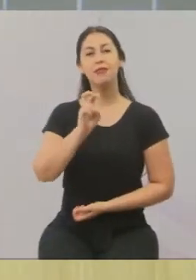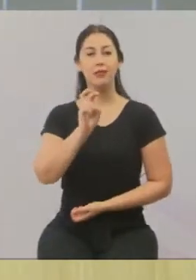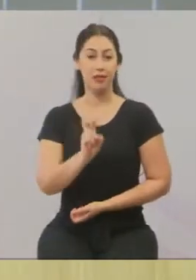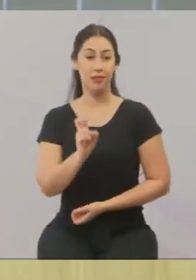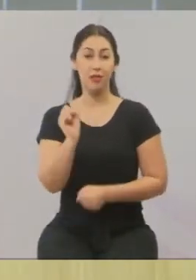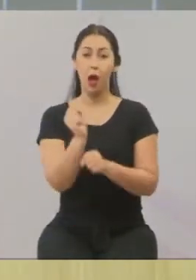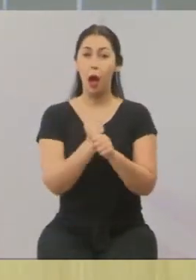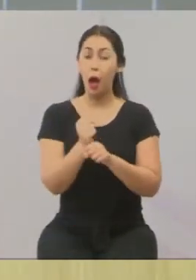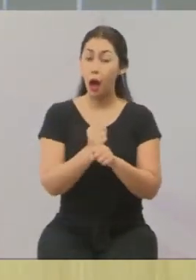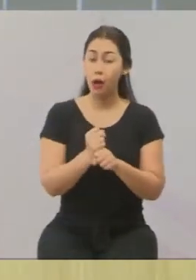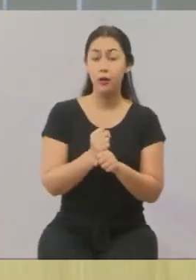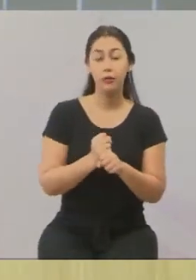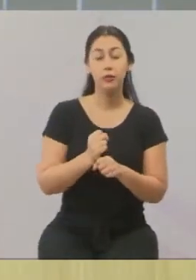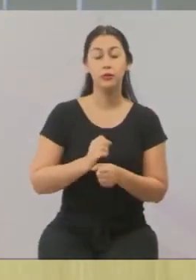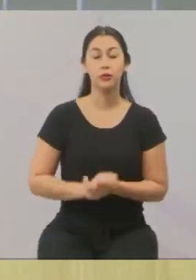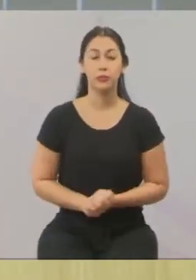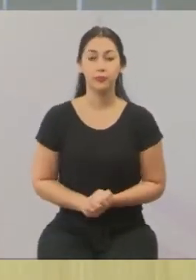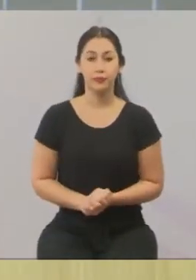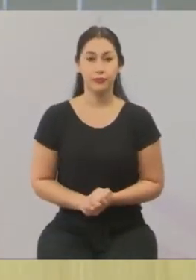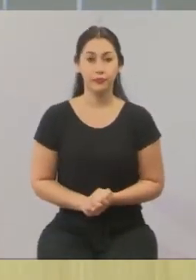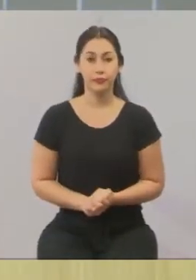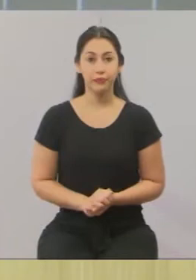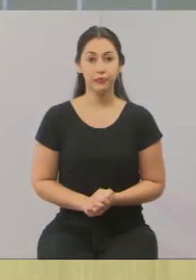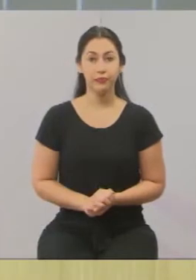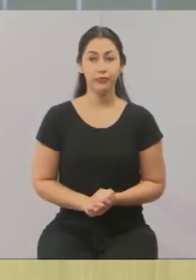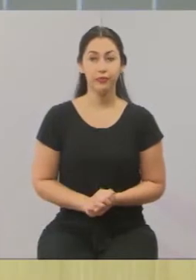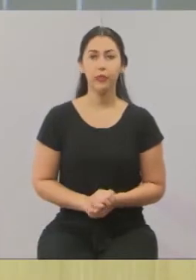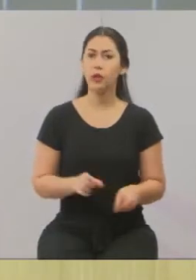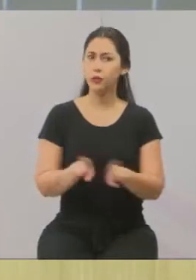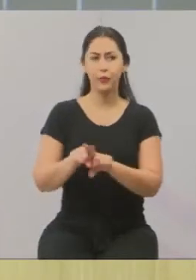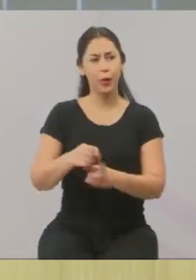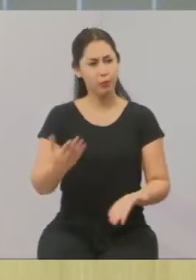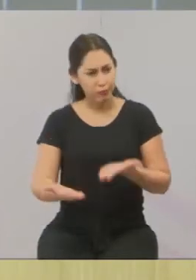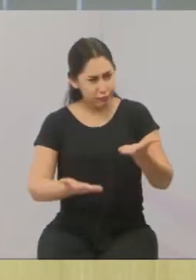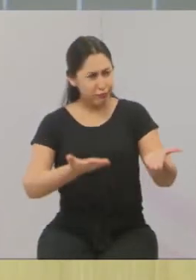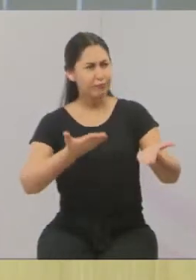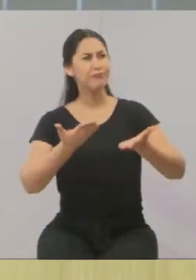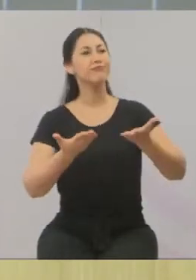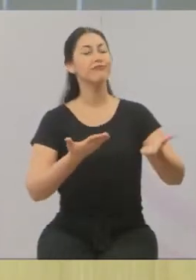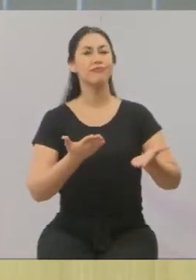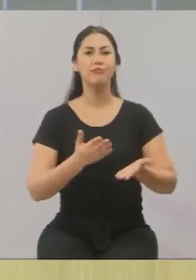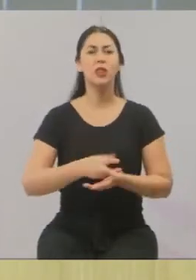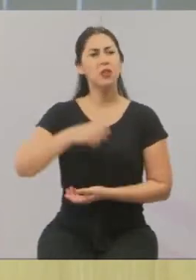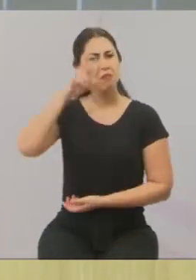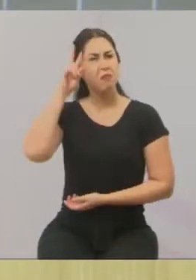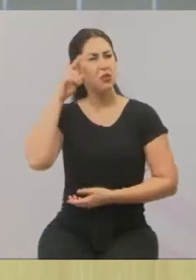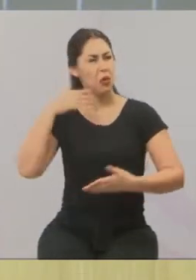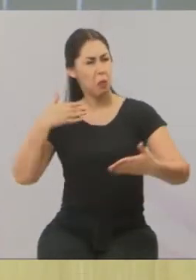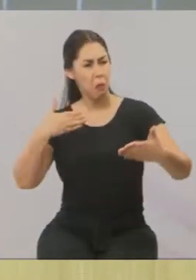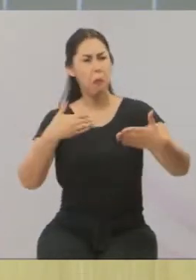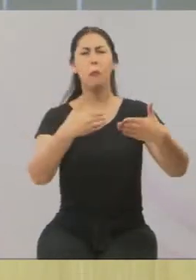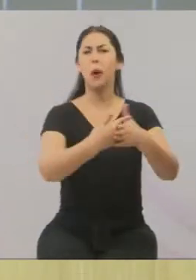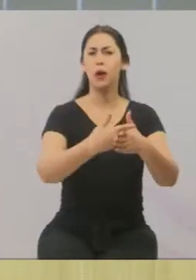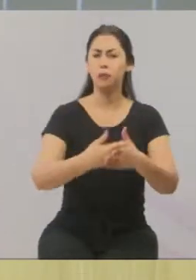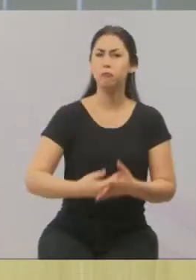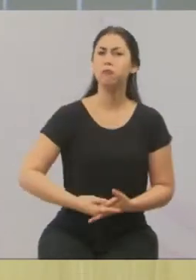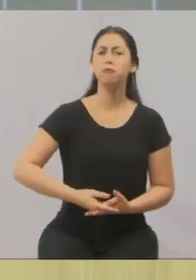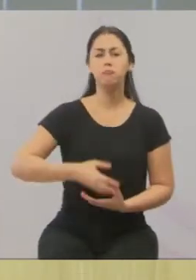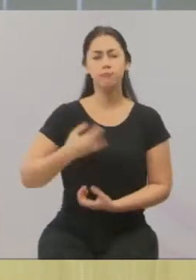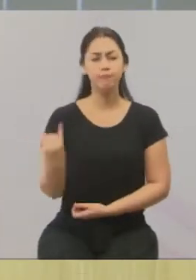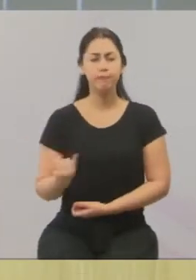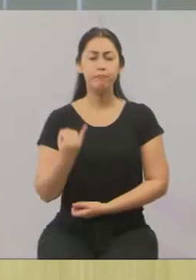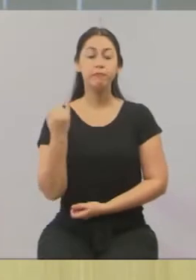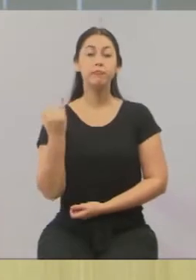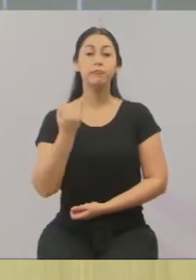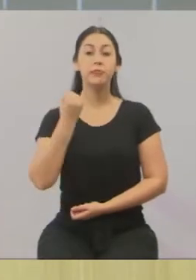de existência, assim enaltecendo a marcante trajetória e história desse